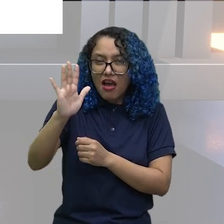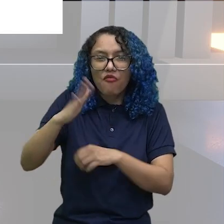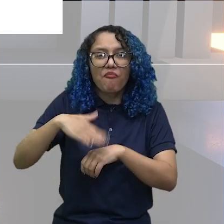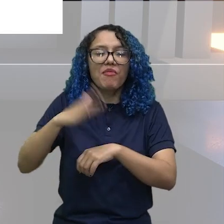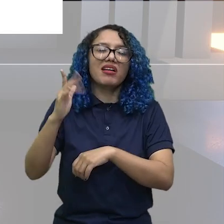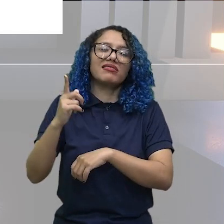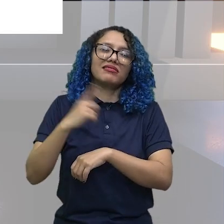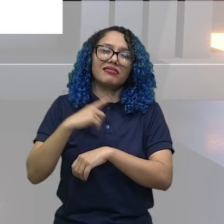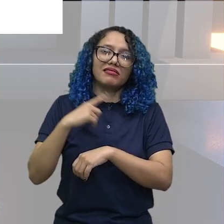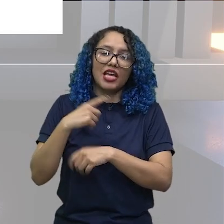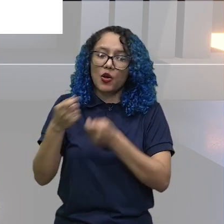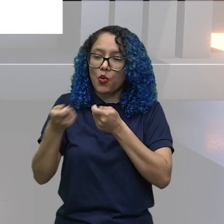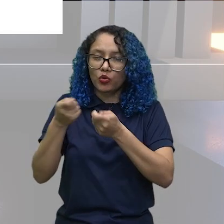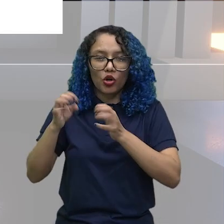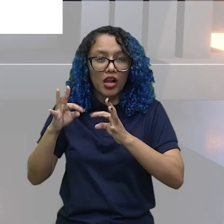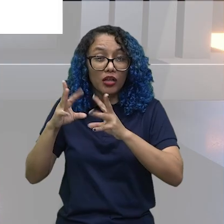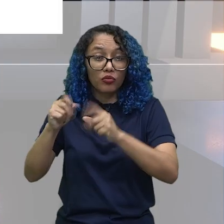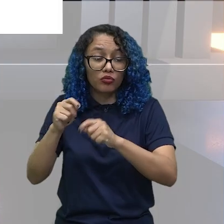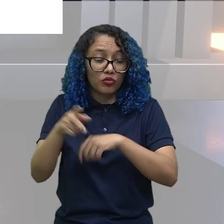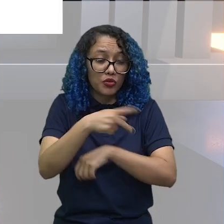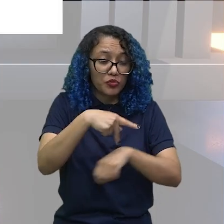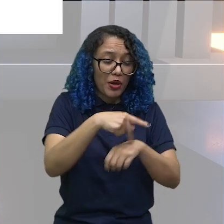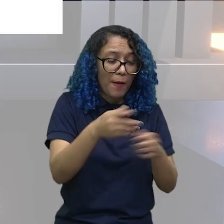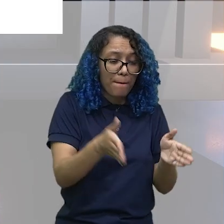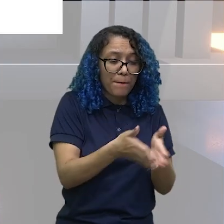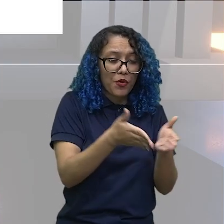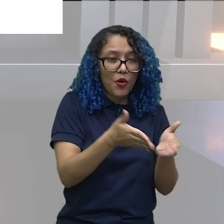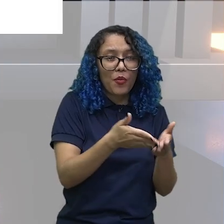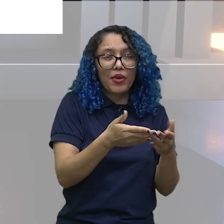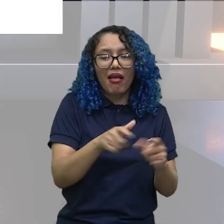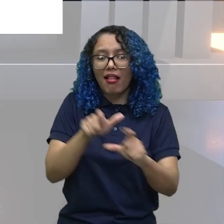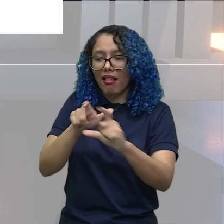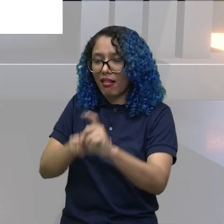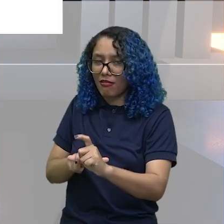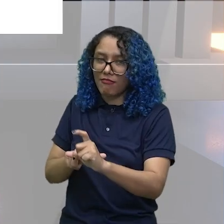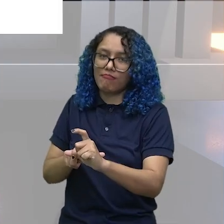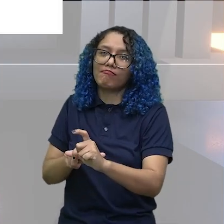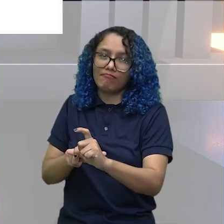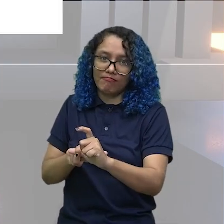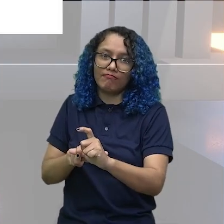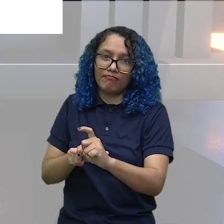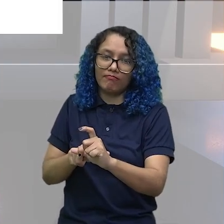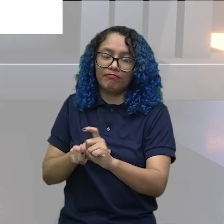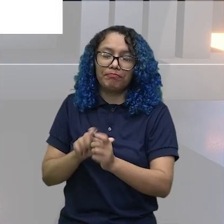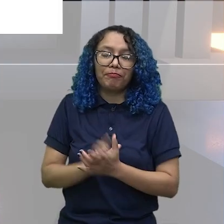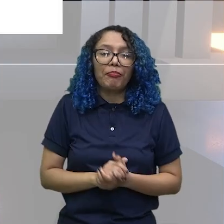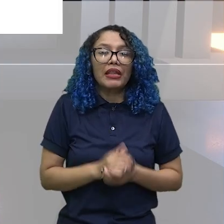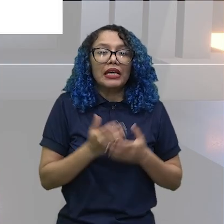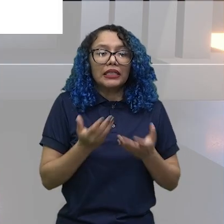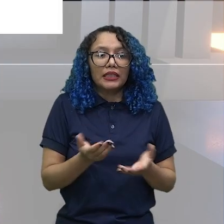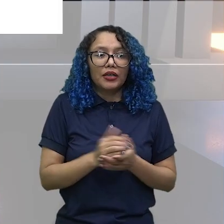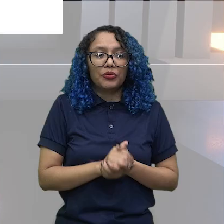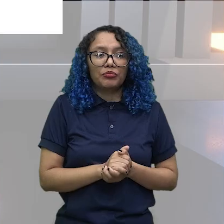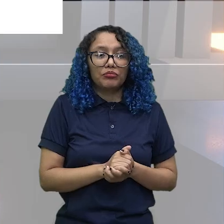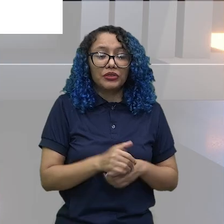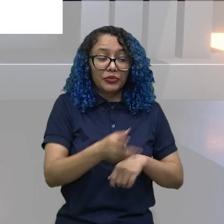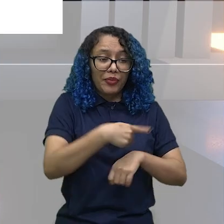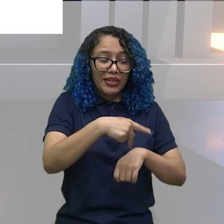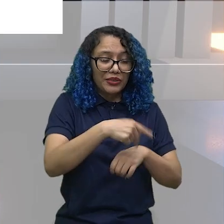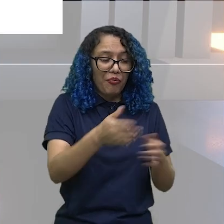caras. E os países mais pobres ficam dependentes desses países, tá? Então, as nações pobres tornam-se